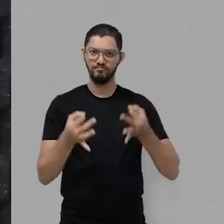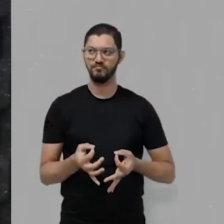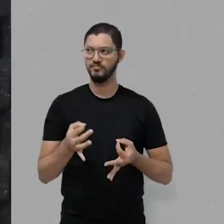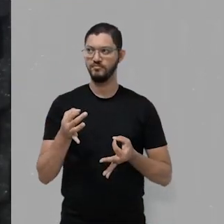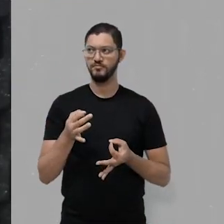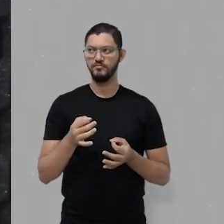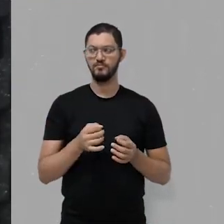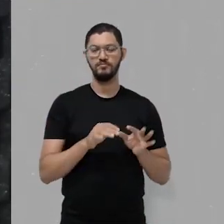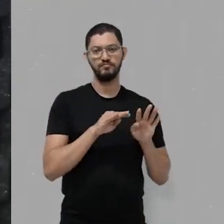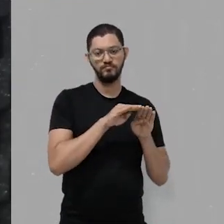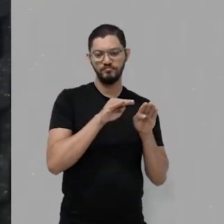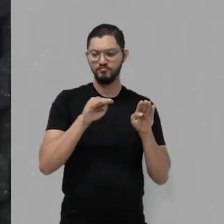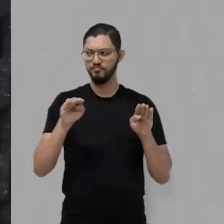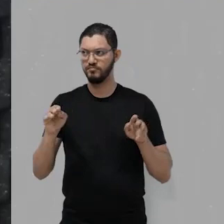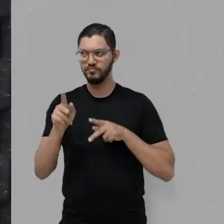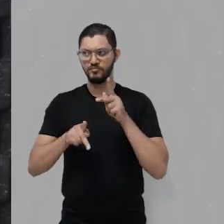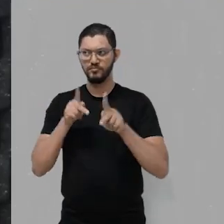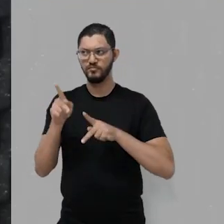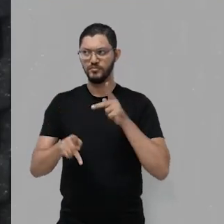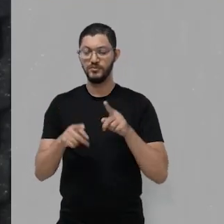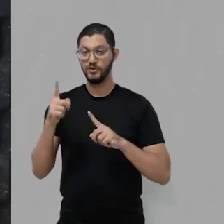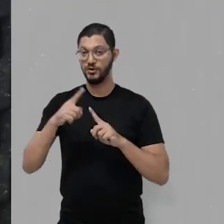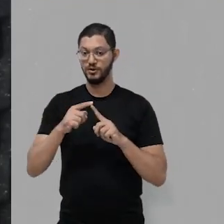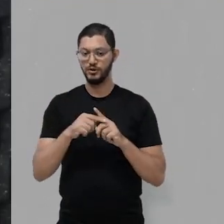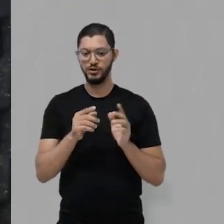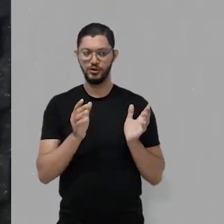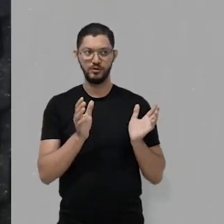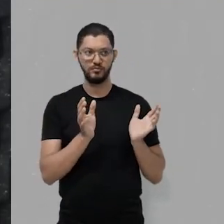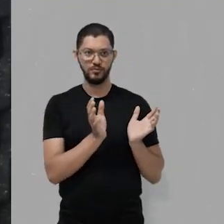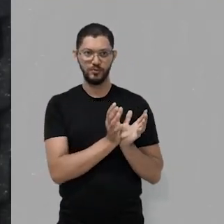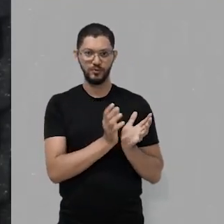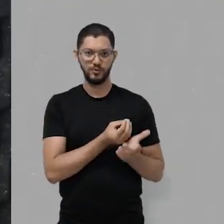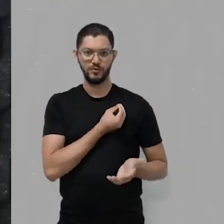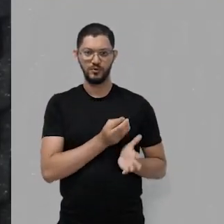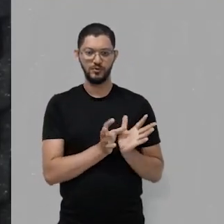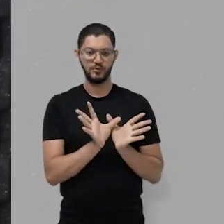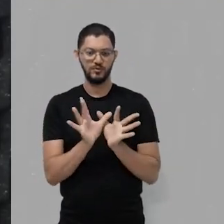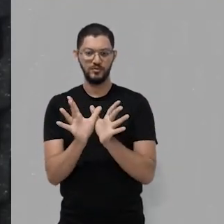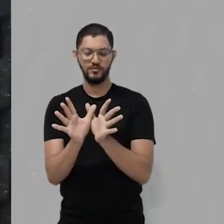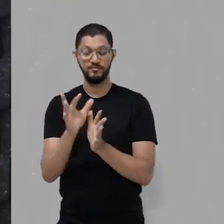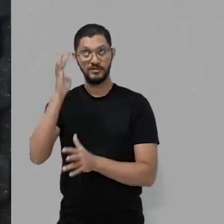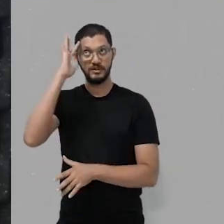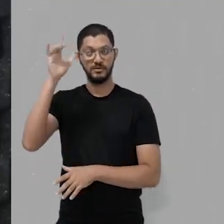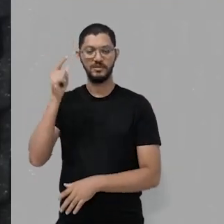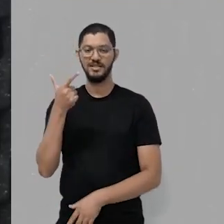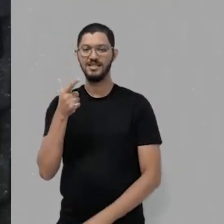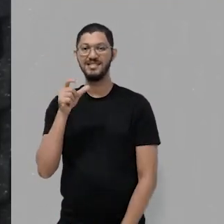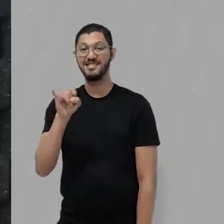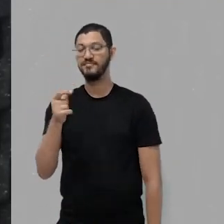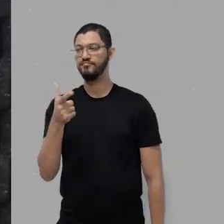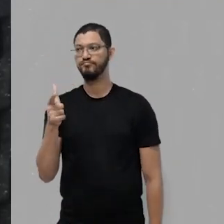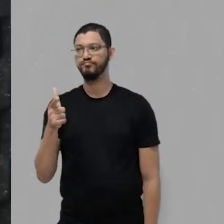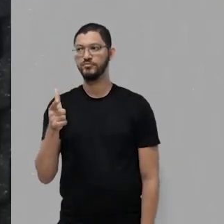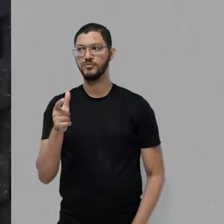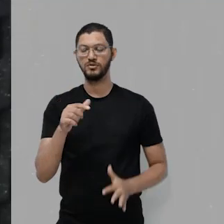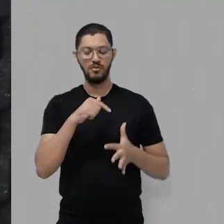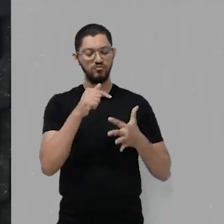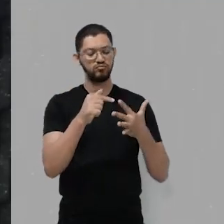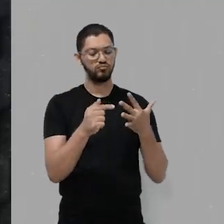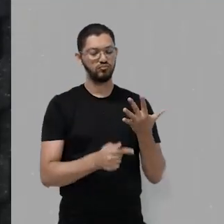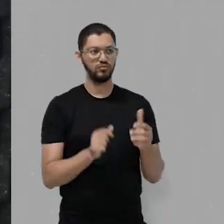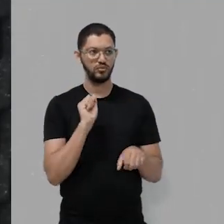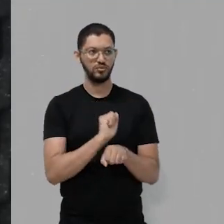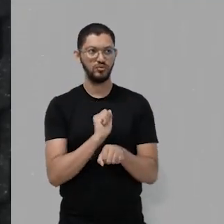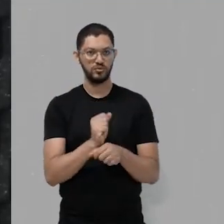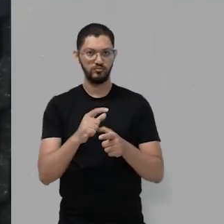manter constante a população desse tipo de borboleta. Imagina se não tivesse esses fatores que estivesse